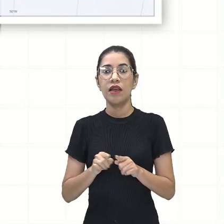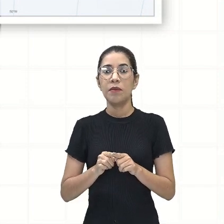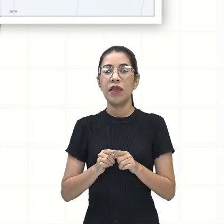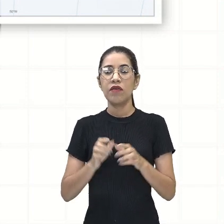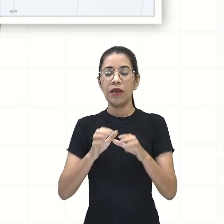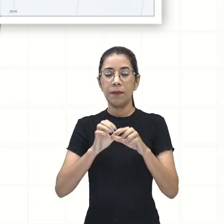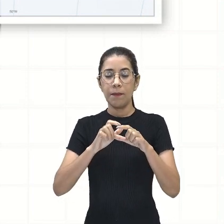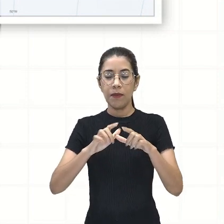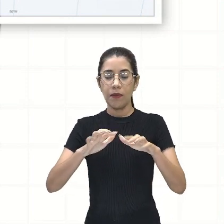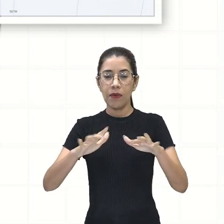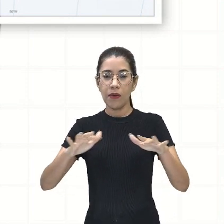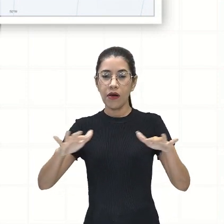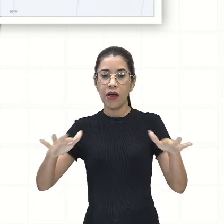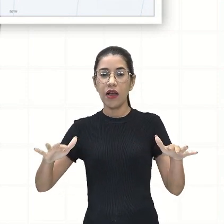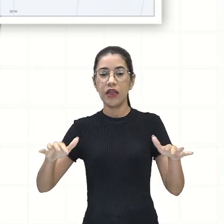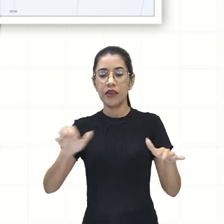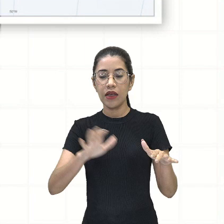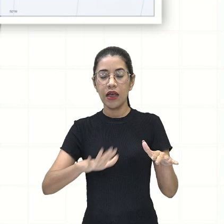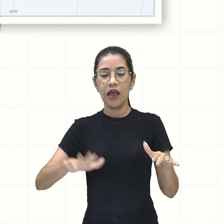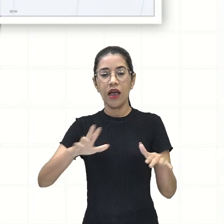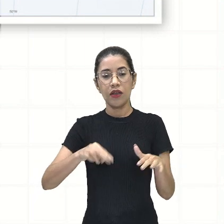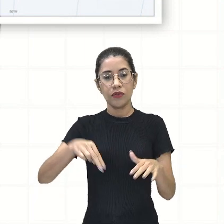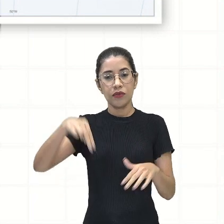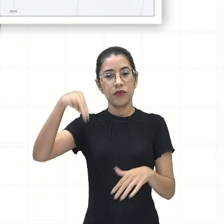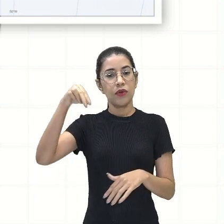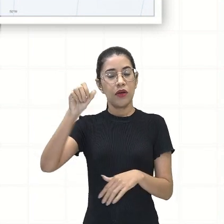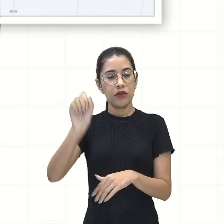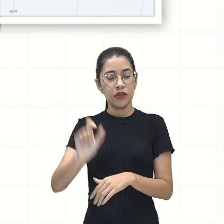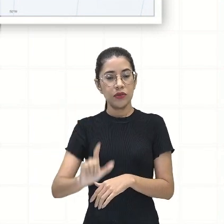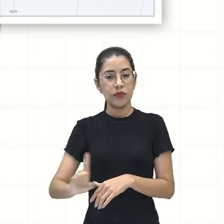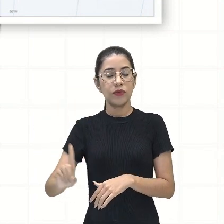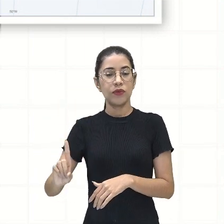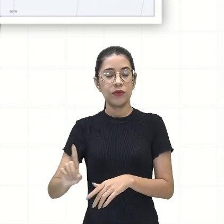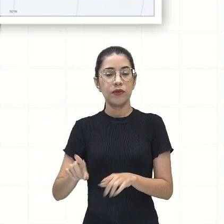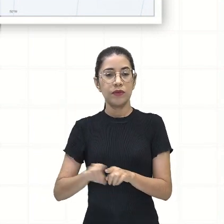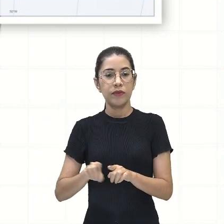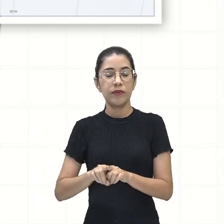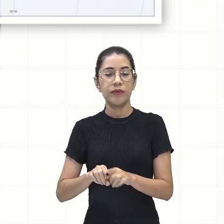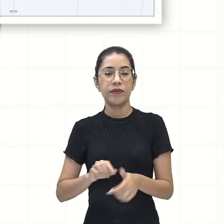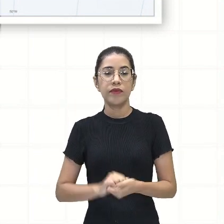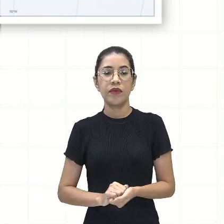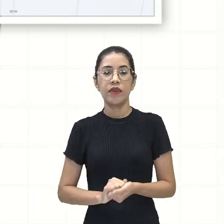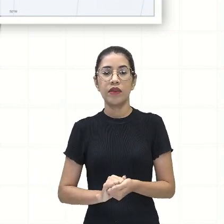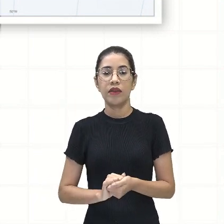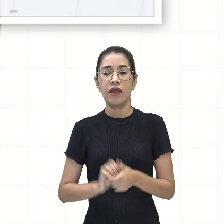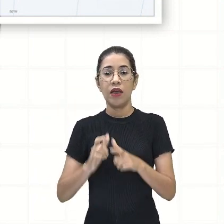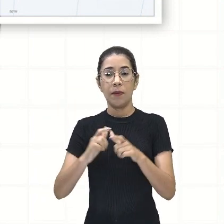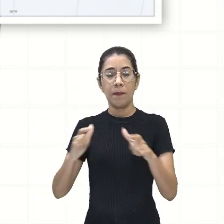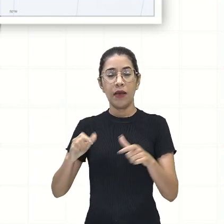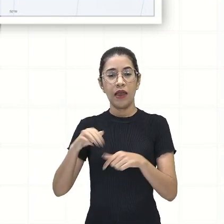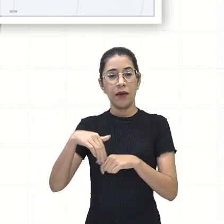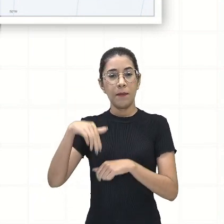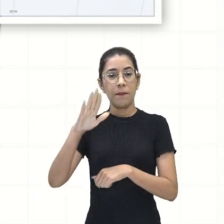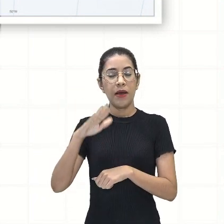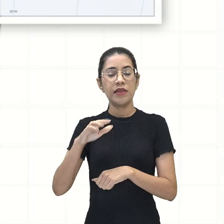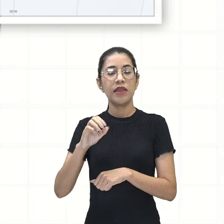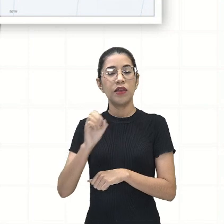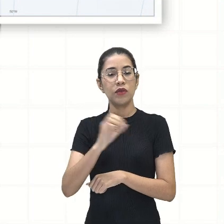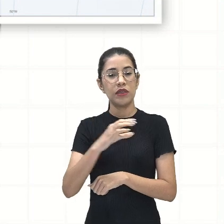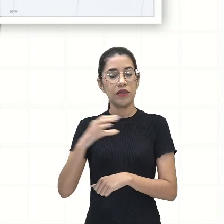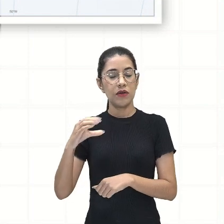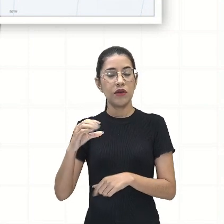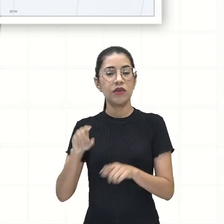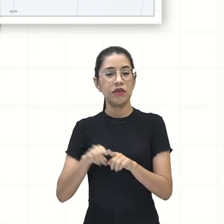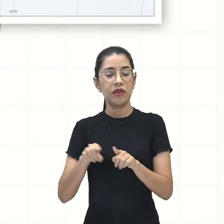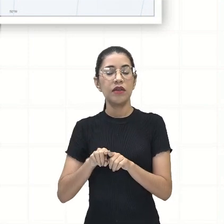por toda a região nordeste e sudeste do Brasil. A maior extensão dele aí está na região centro-oeste, mas ele